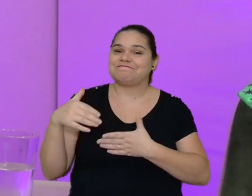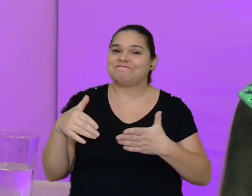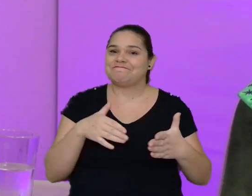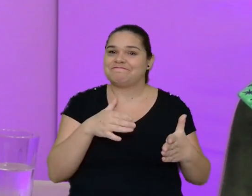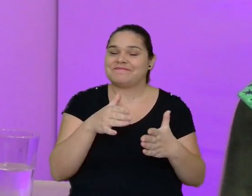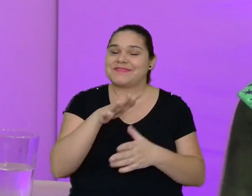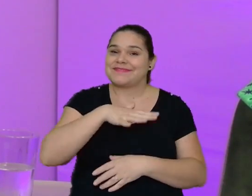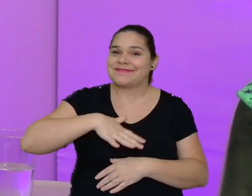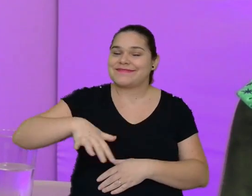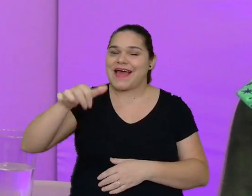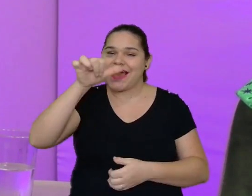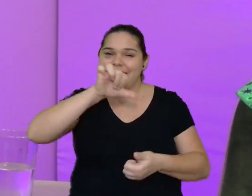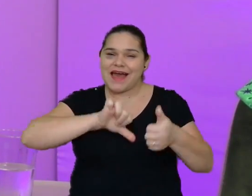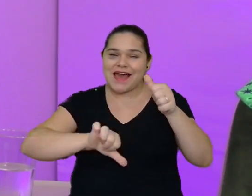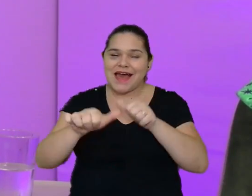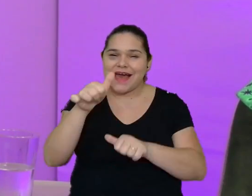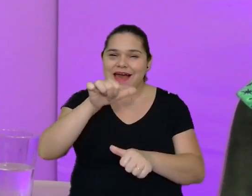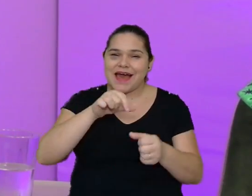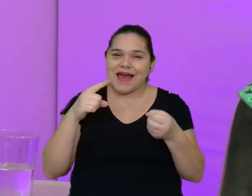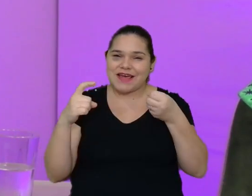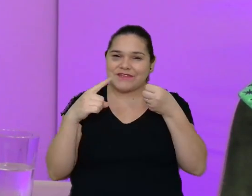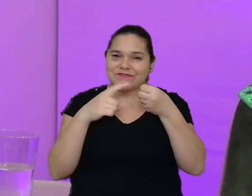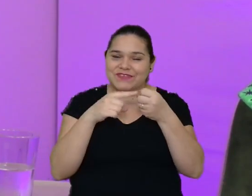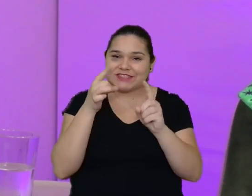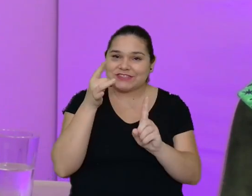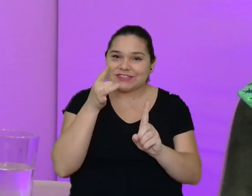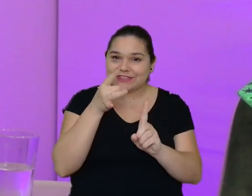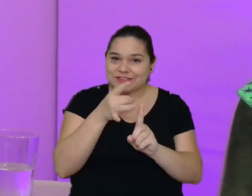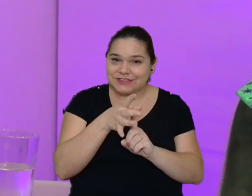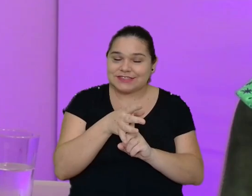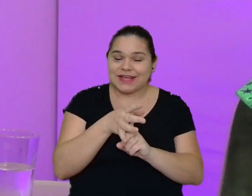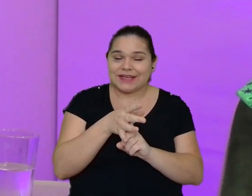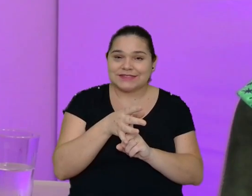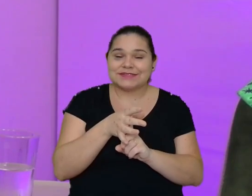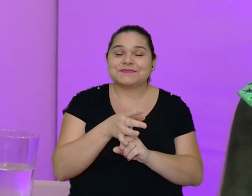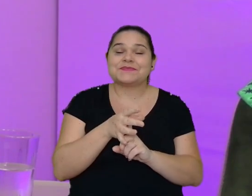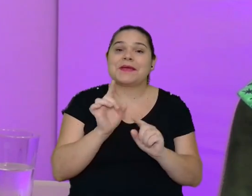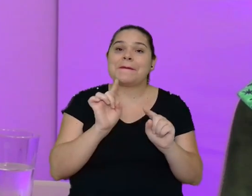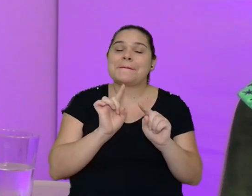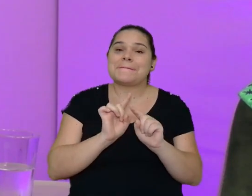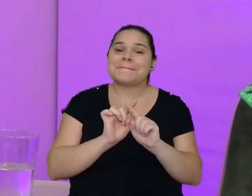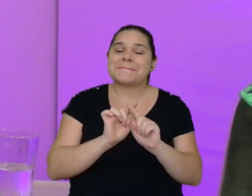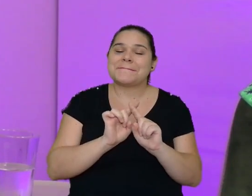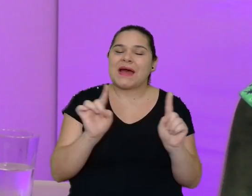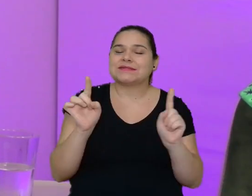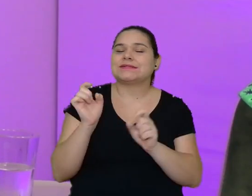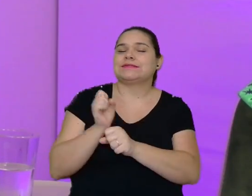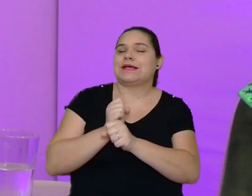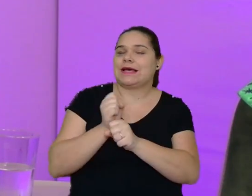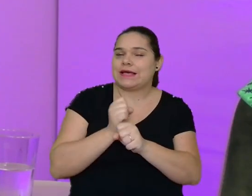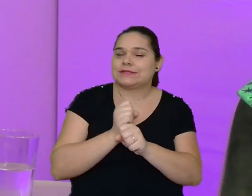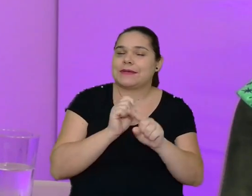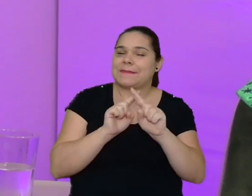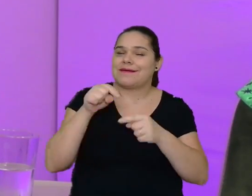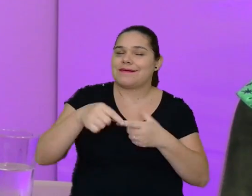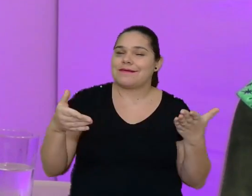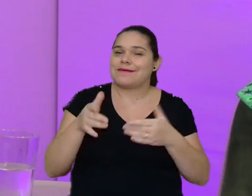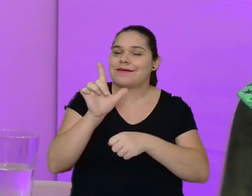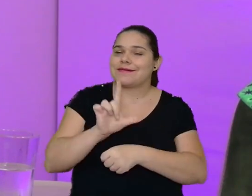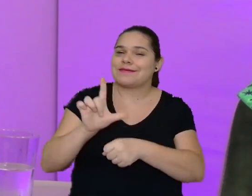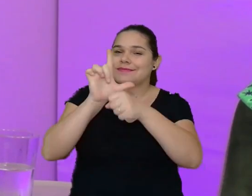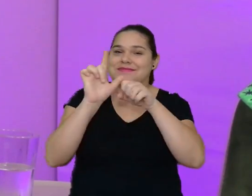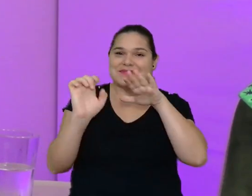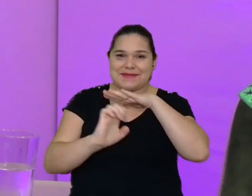tem bastante tempo, muito além da Merck, mas na Merck a gente é líder global nessa área e a gente tem esse olhar não só para fora, mas para dentro